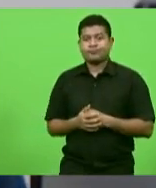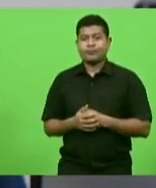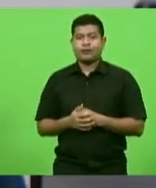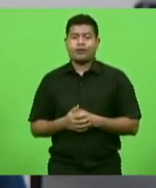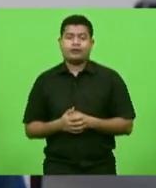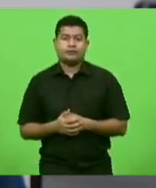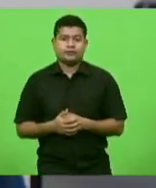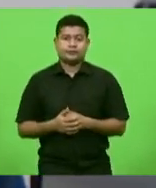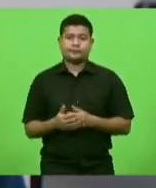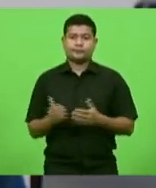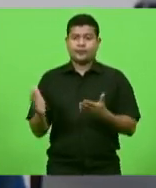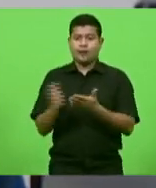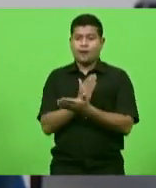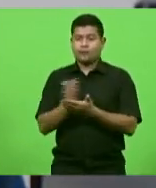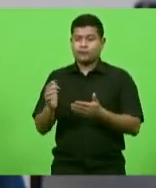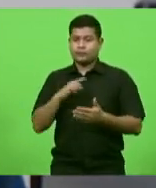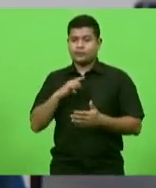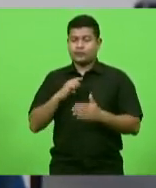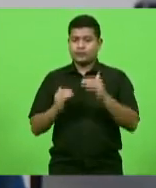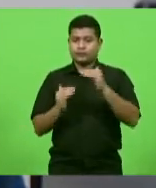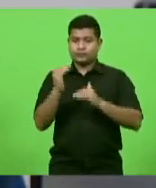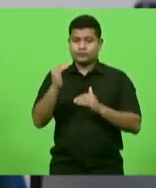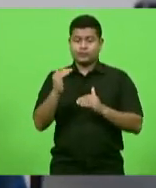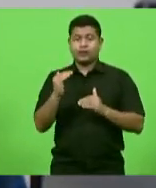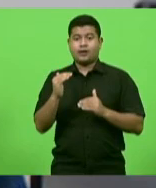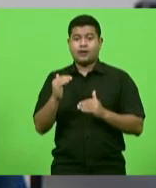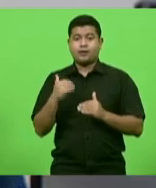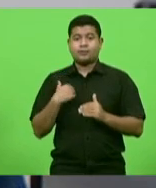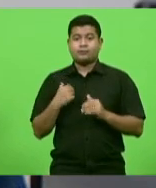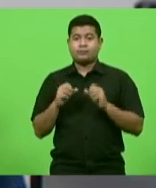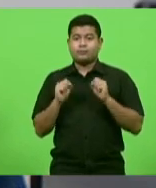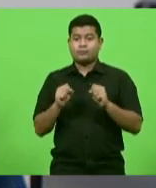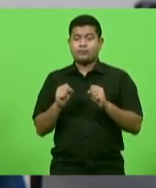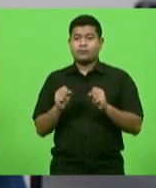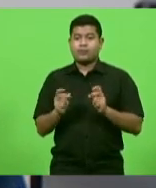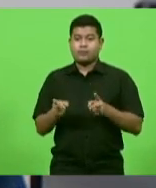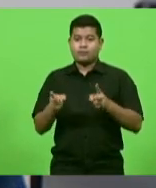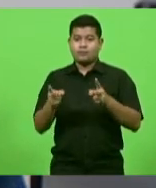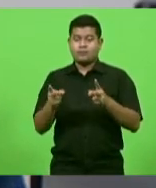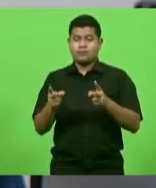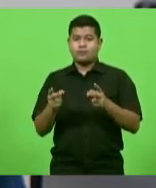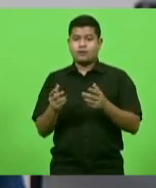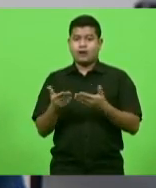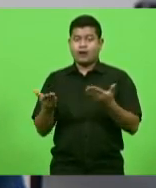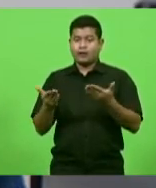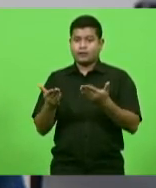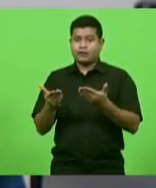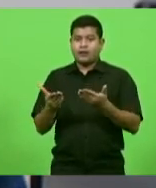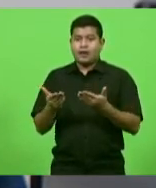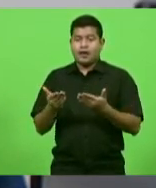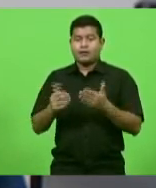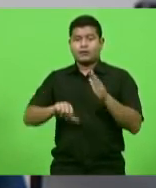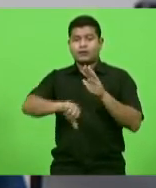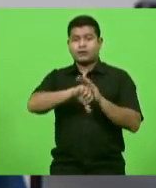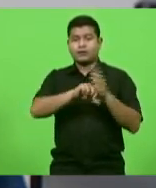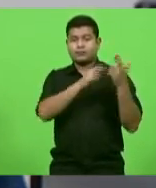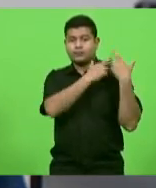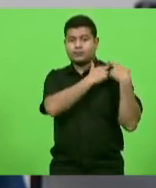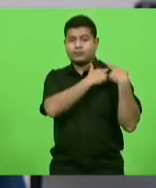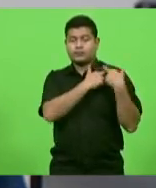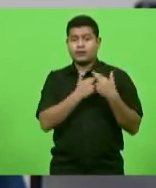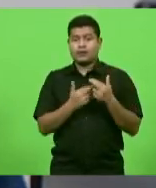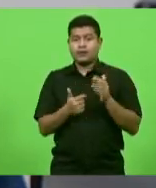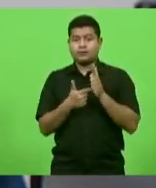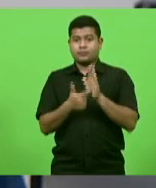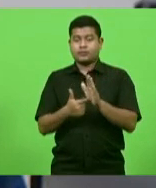embora haja alguma divergência doutrinária e jurisprudencial a posição que prevalece em matéria de crimes de responsabilidade sendo que